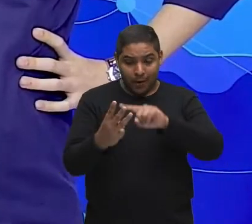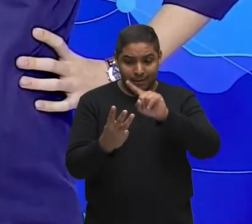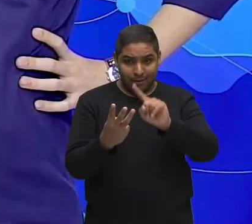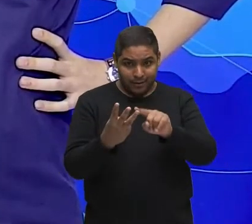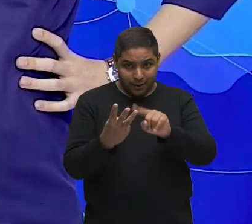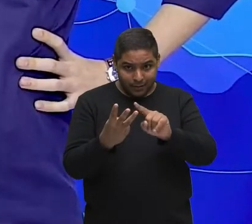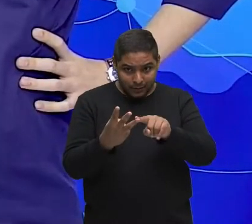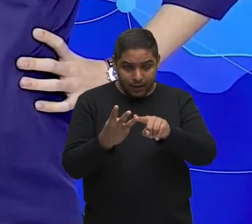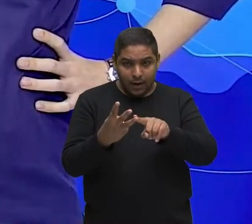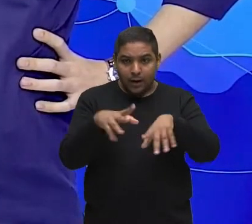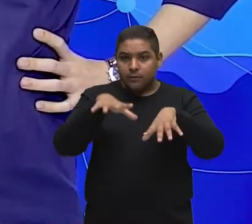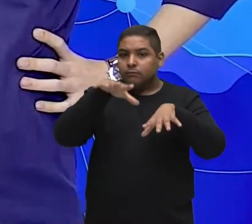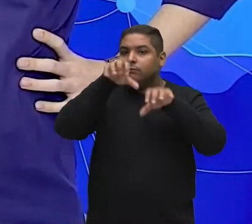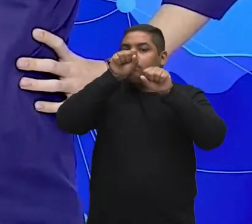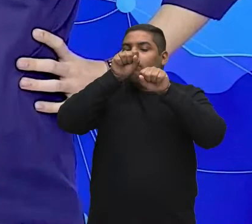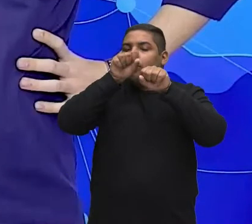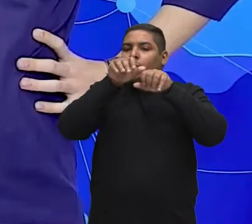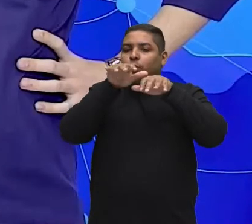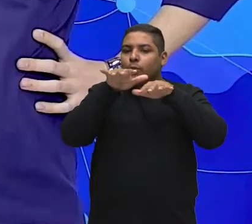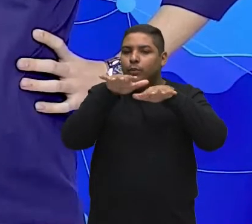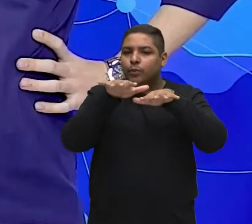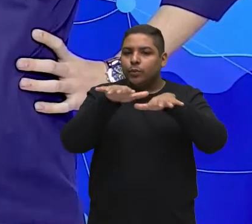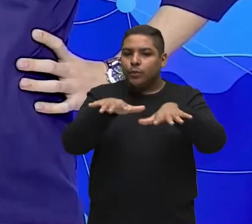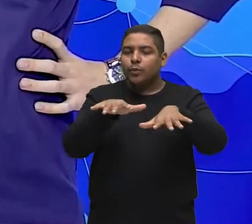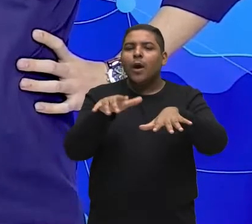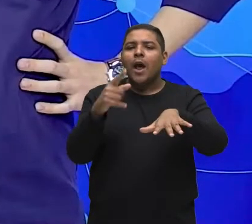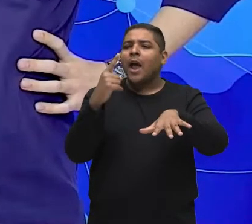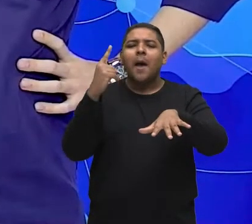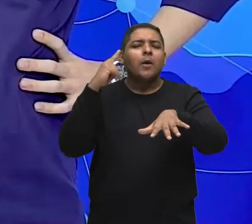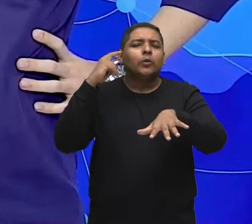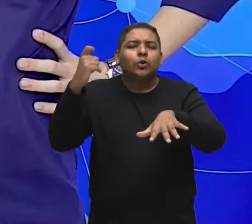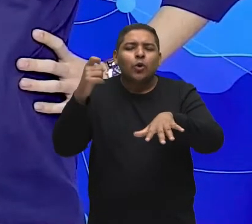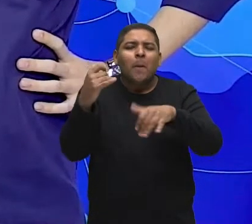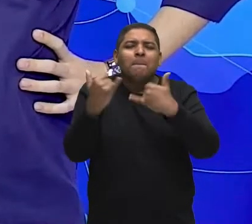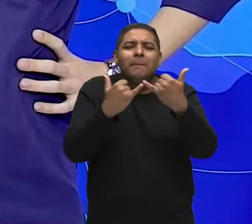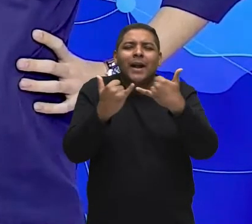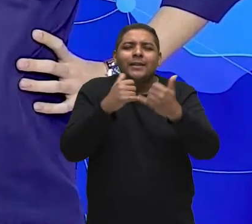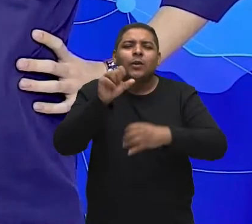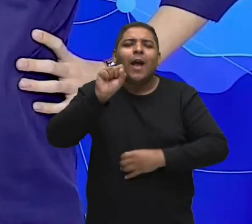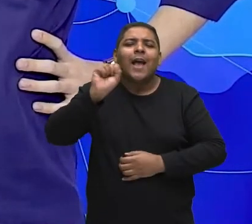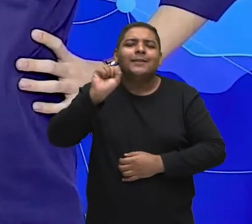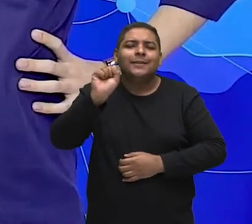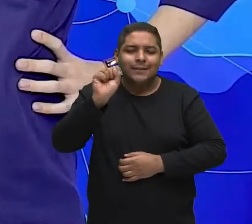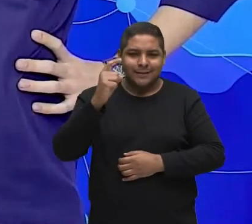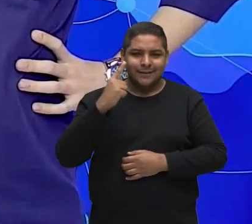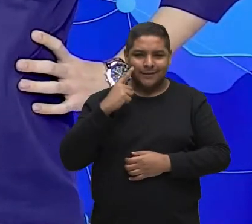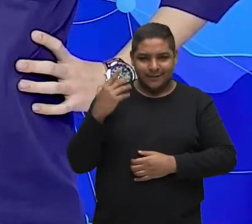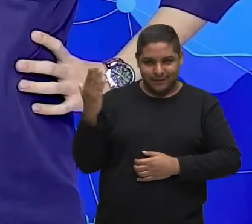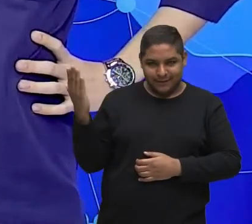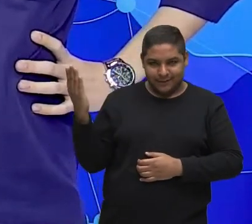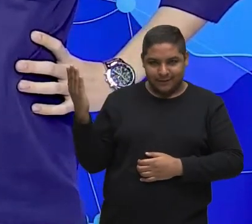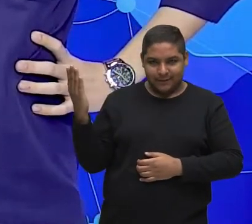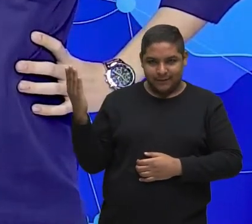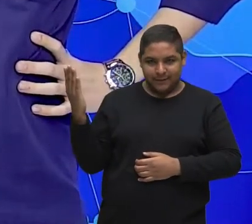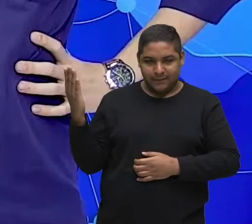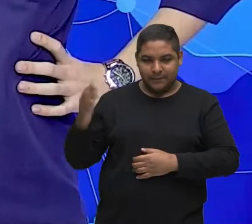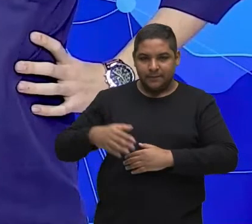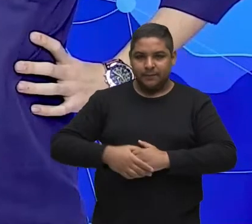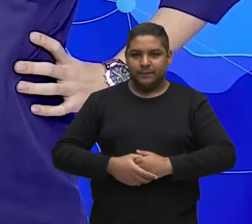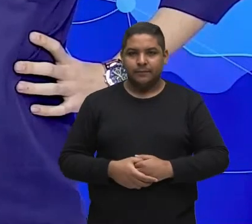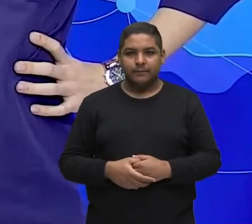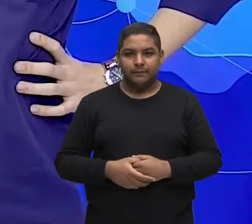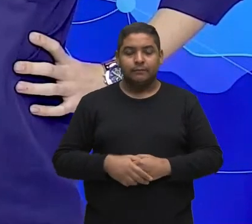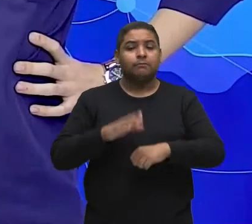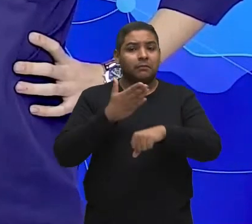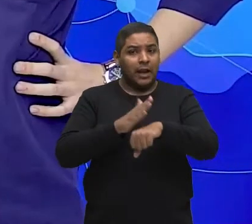inspiração, solte esse ar fazendo o som do S, como você pode ver no vídeo. Lembrando que esse exercício deve ser